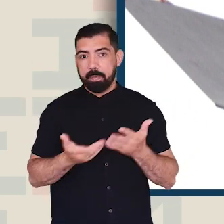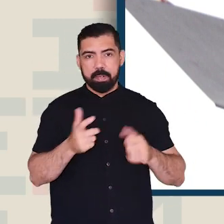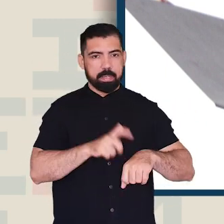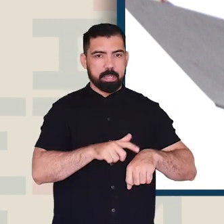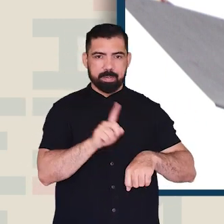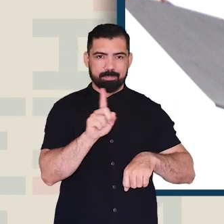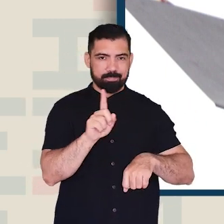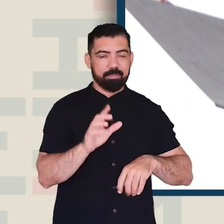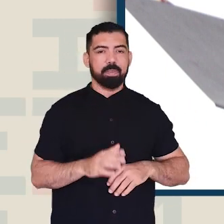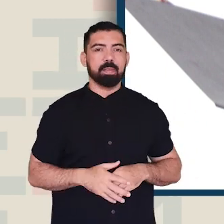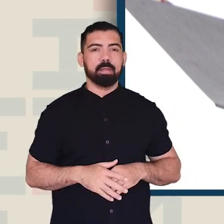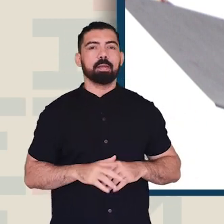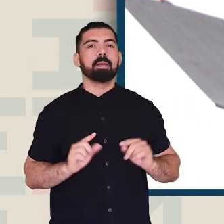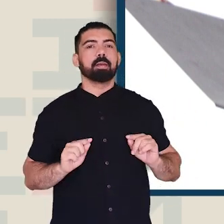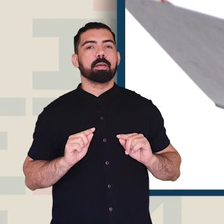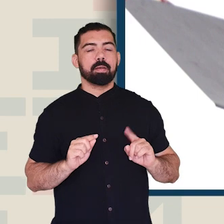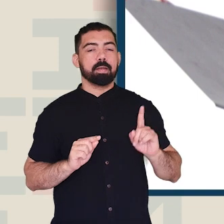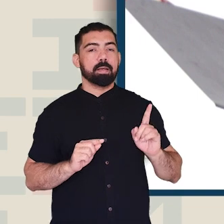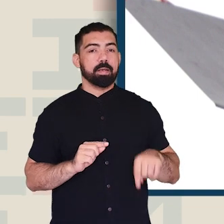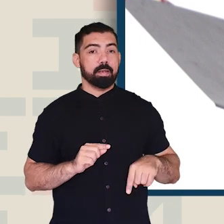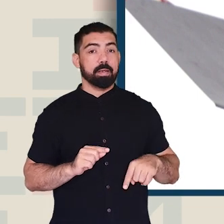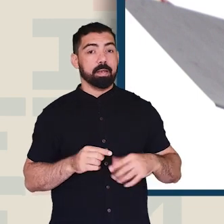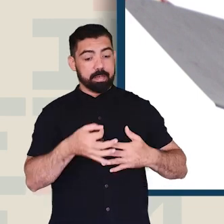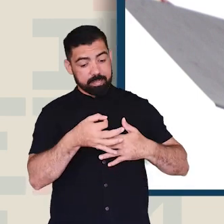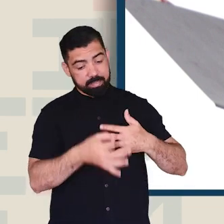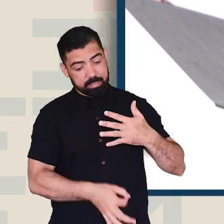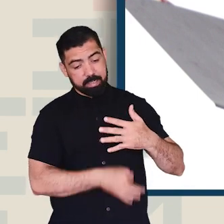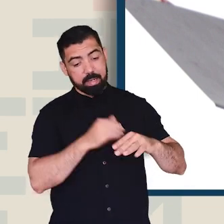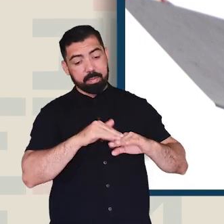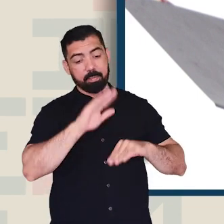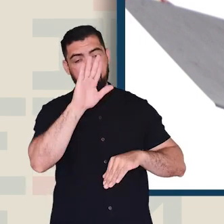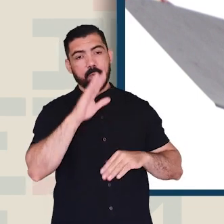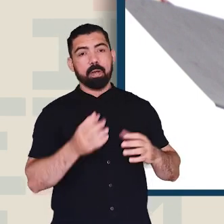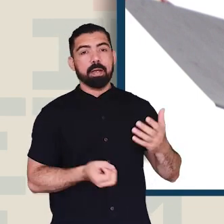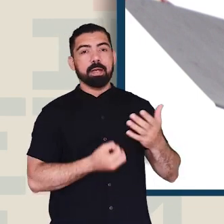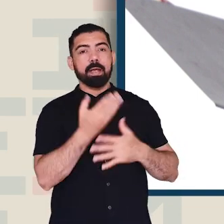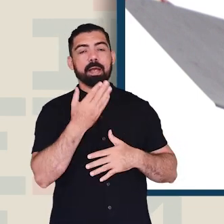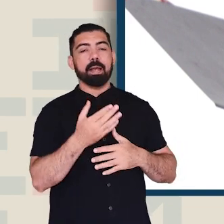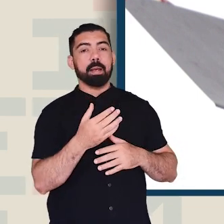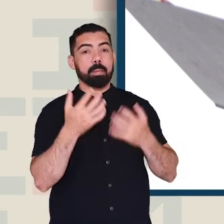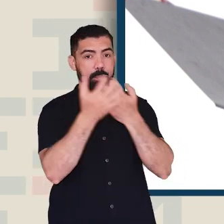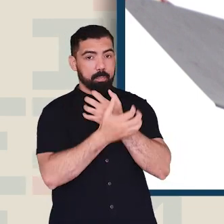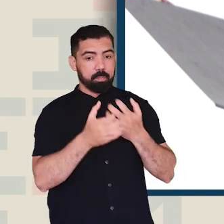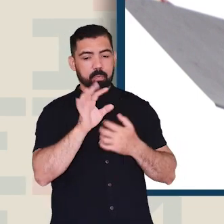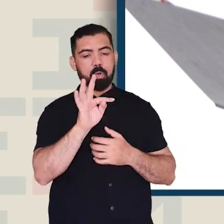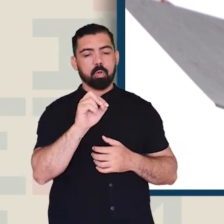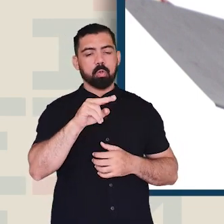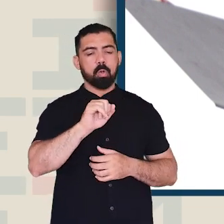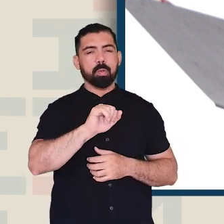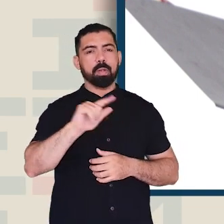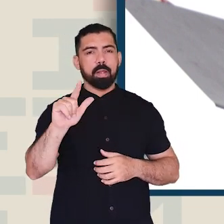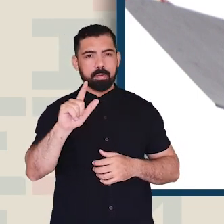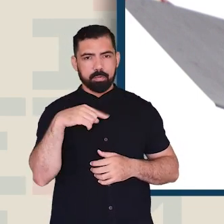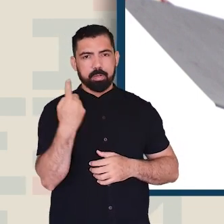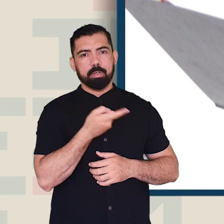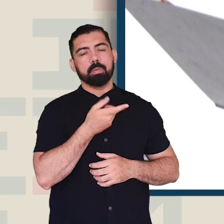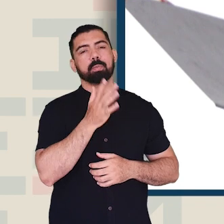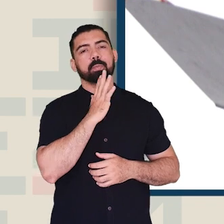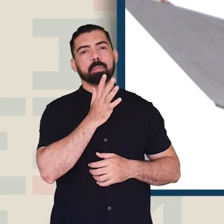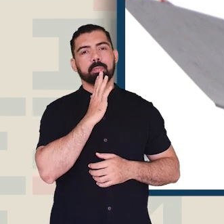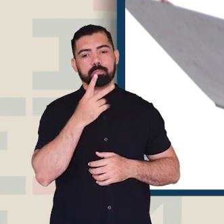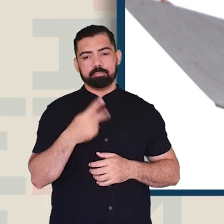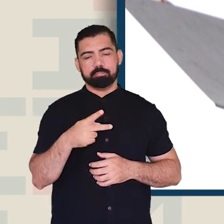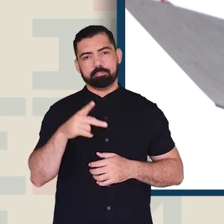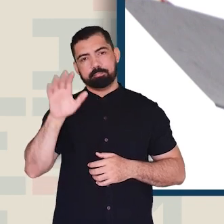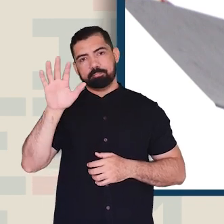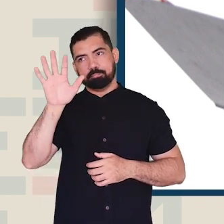tempo falando da escala maior, que é a escala que dá origem à música tonal, né? Que a gente conhece, a